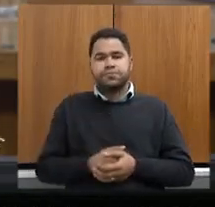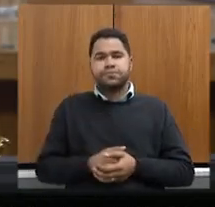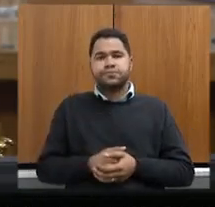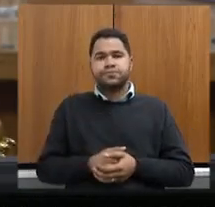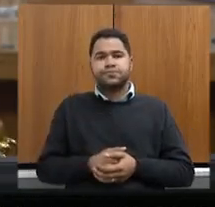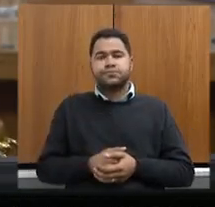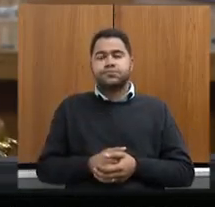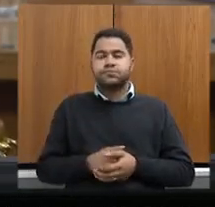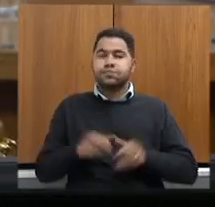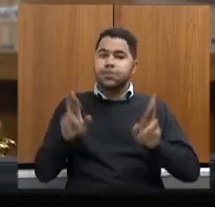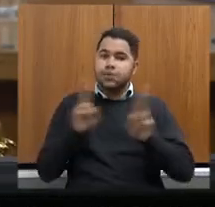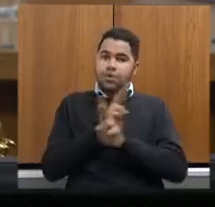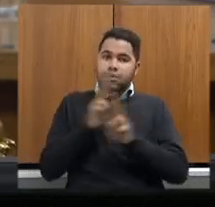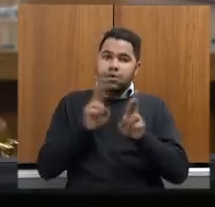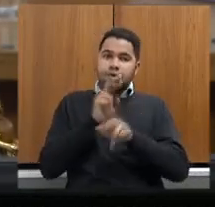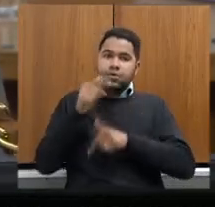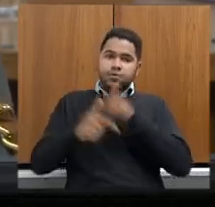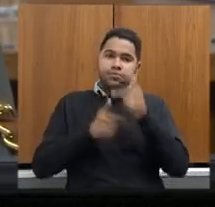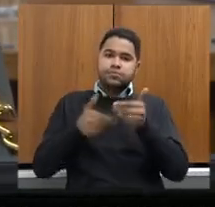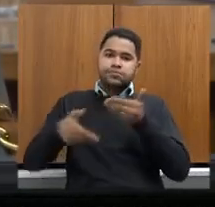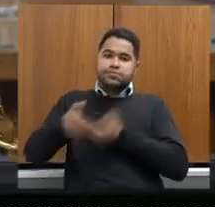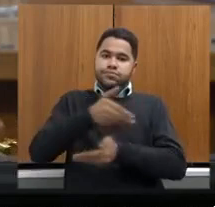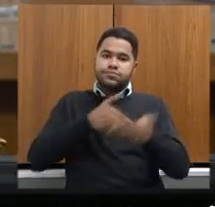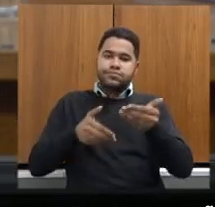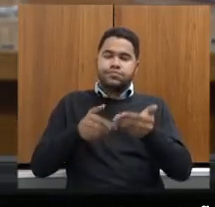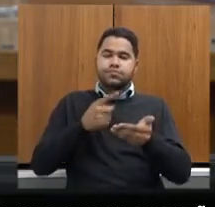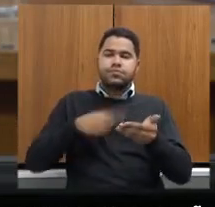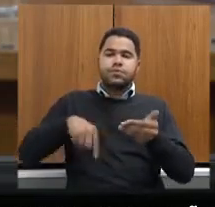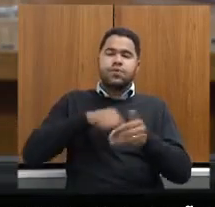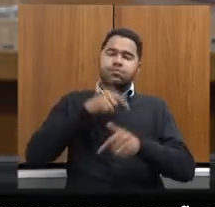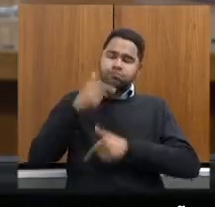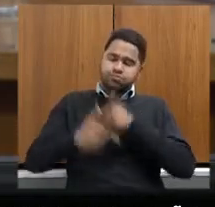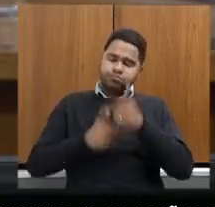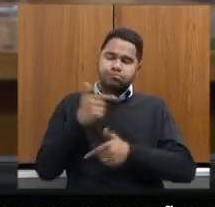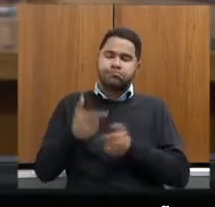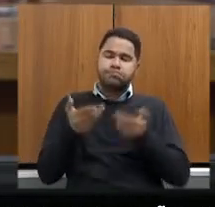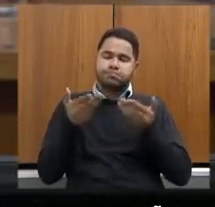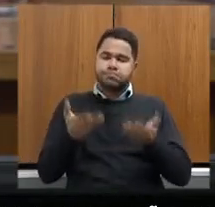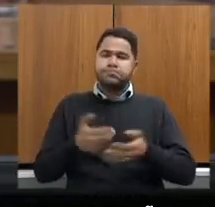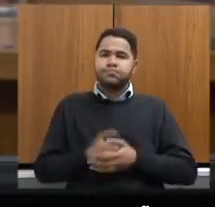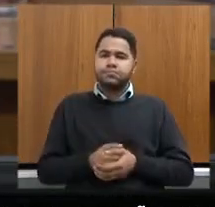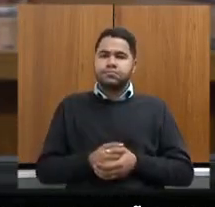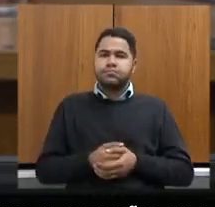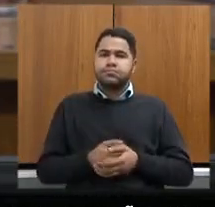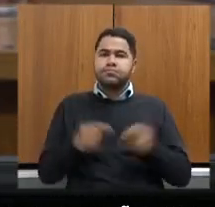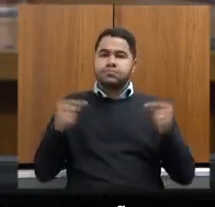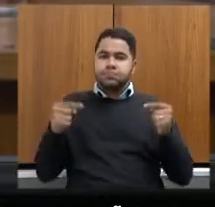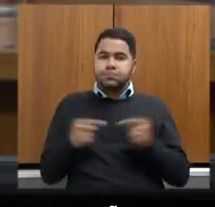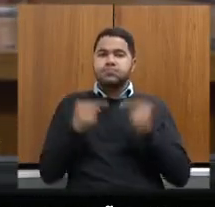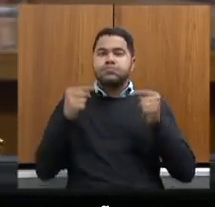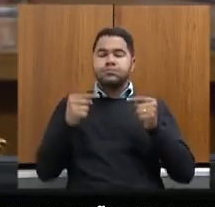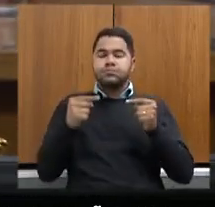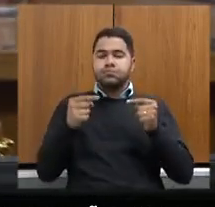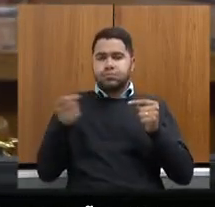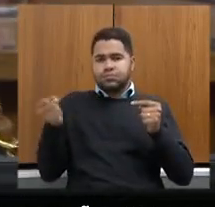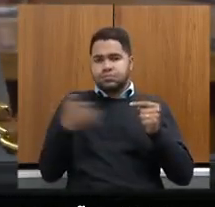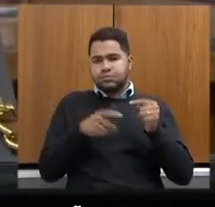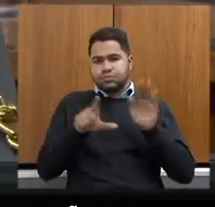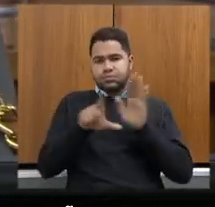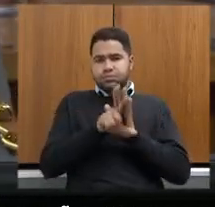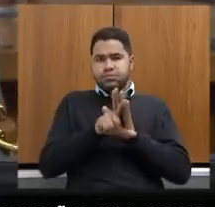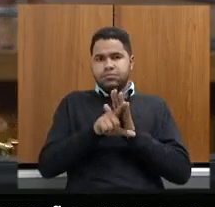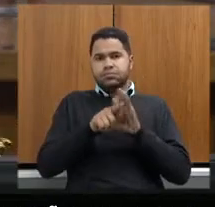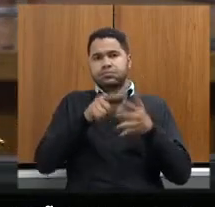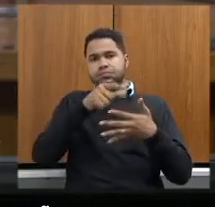em relação a ideal serviços compartilhados nós temos atuado bastante é a respeito da nova lei de licitações